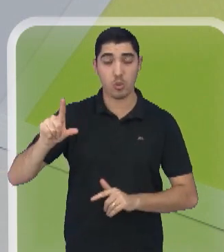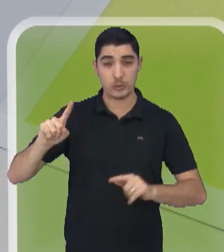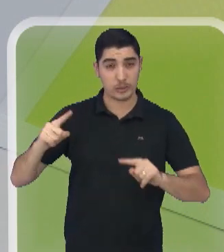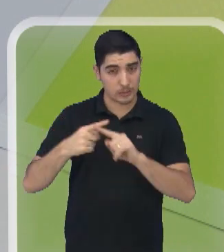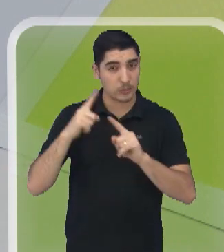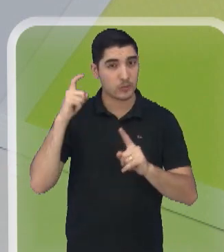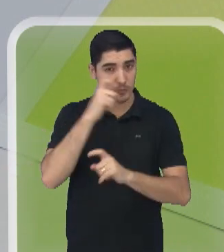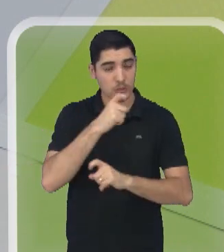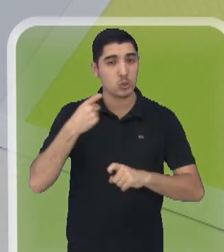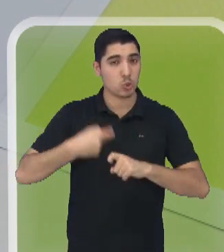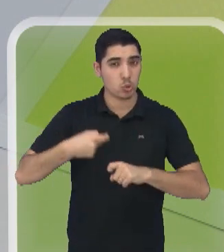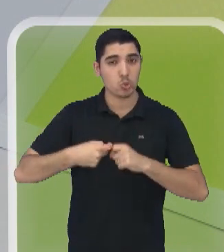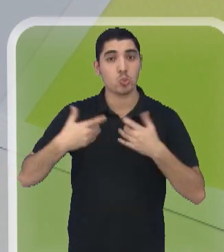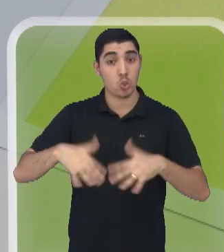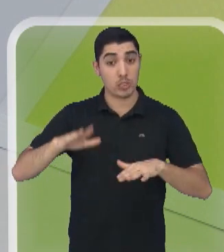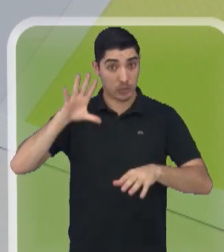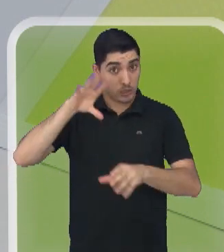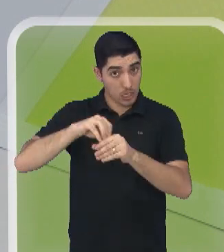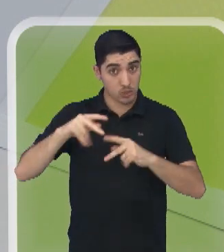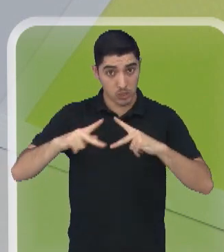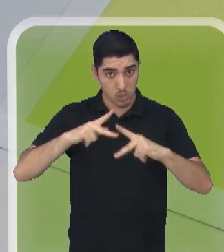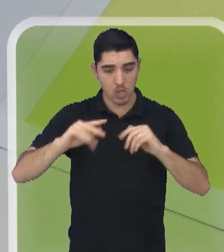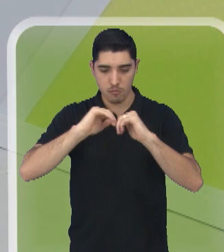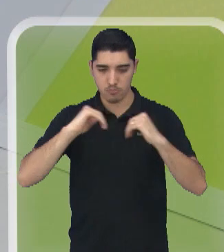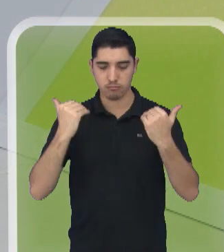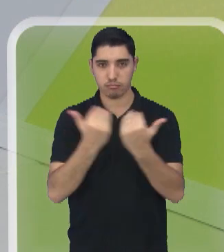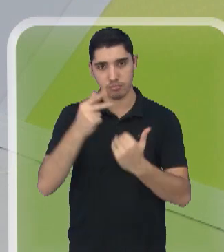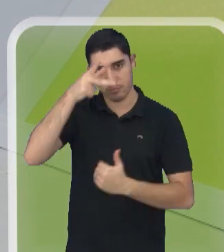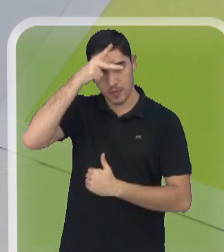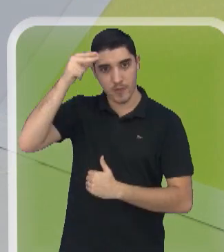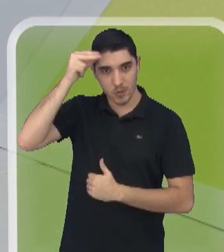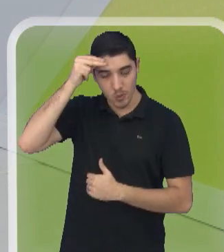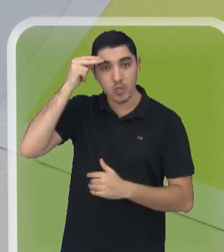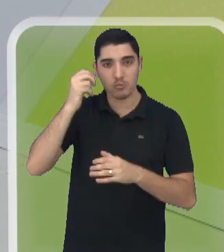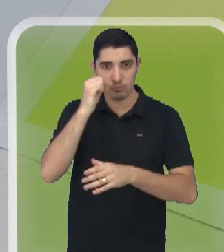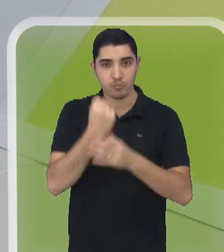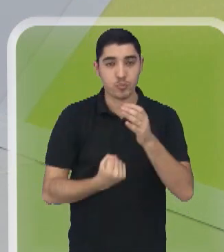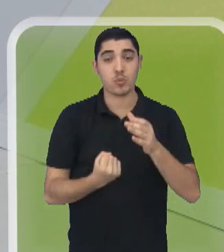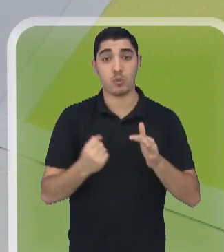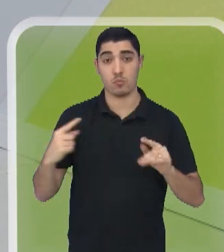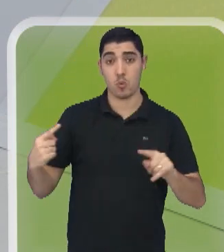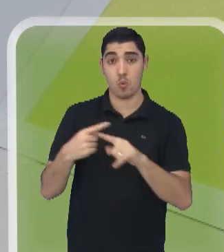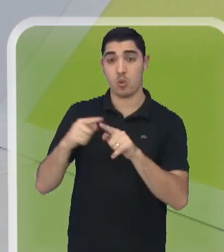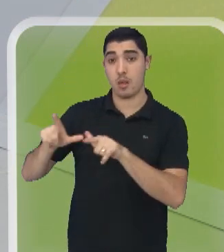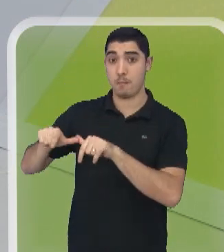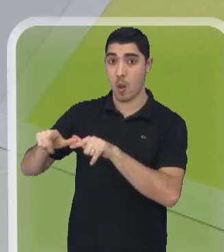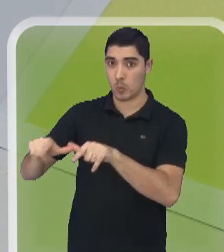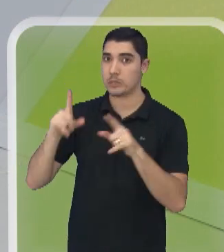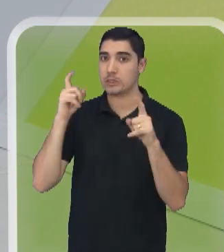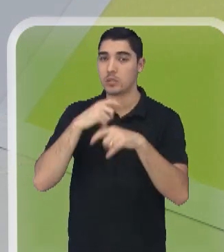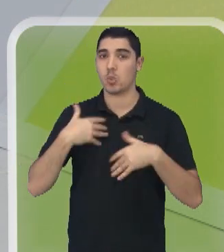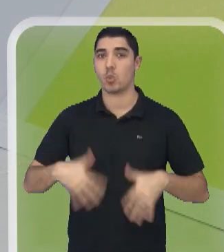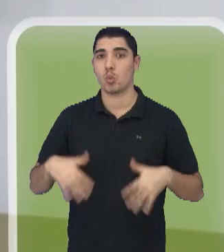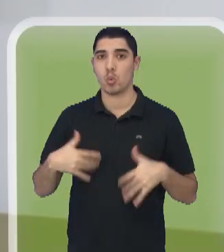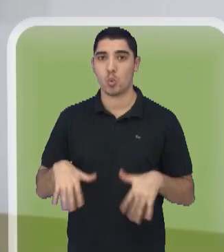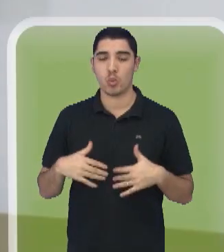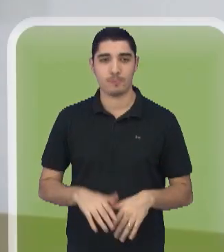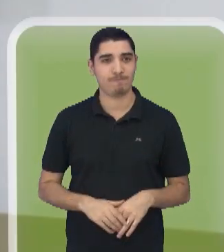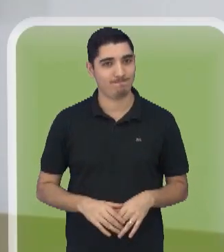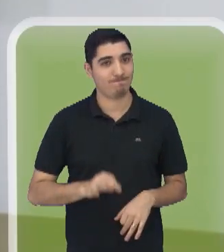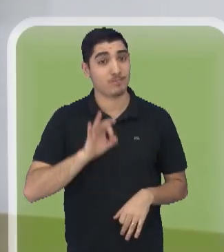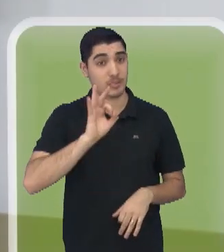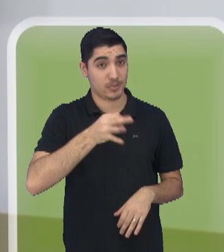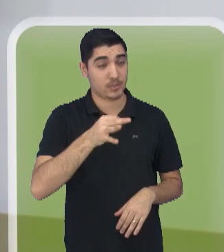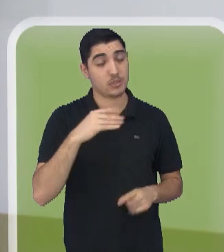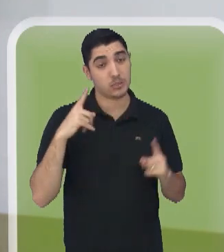pedreira. Novamente, ginásio Lineu de Moura, sexta-feira, 7:30 da noite, contra a equipe do Bauru. Parada dura, hein, Brunão? É, parada dura,